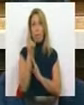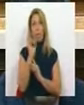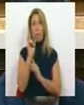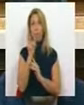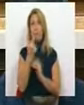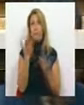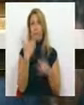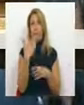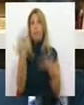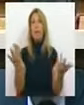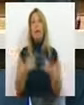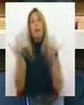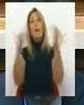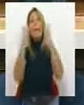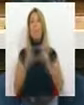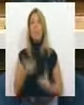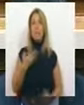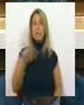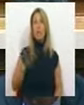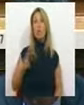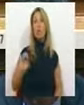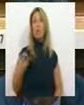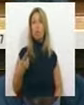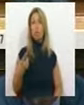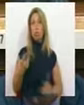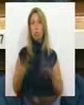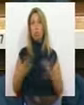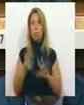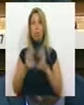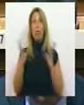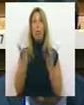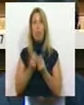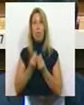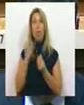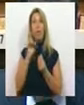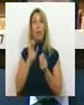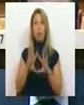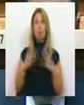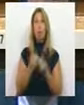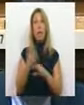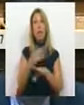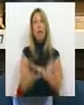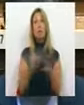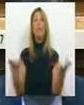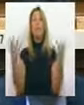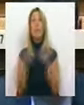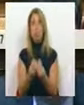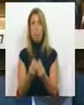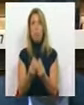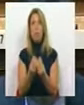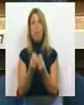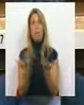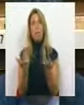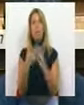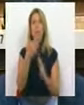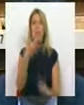tem ainda menos 7 milhões de euros do que o montante total dos fundos antes da fusão. São mais de 7 milhões de euros, senhoras e